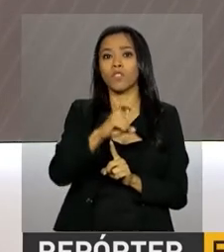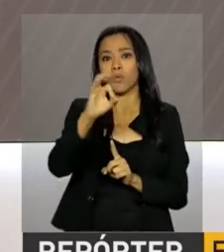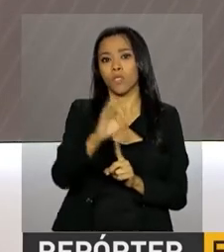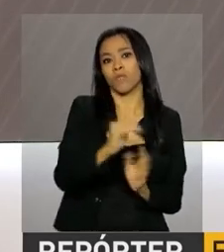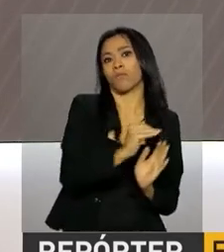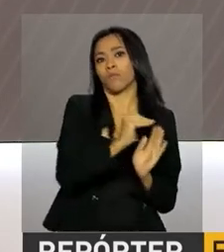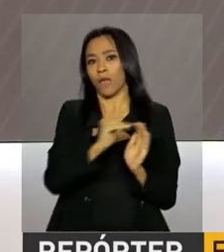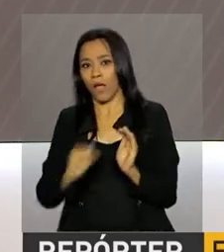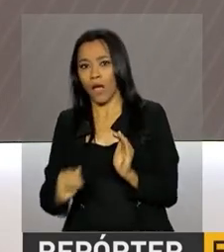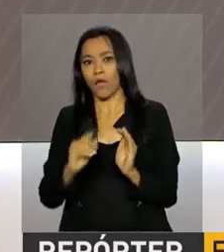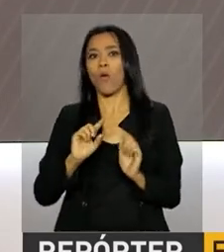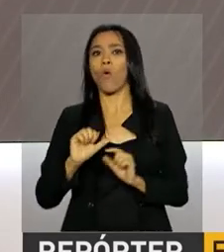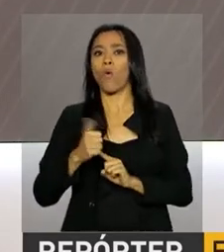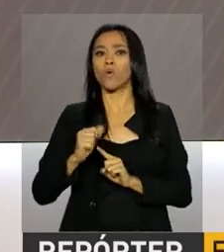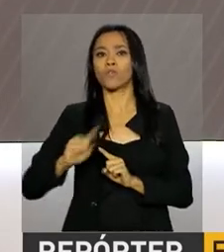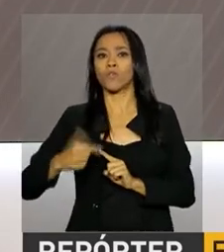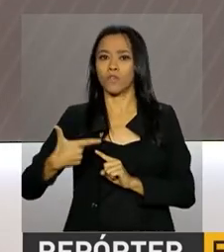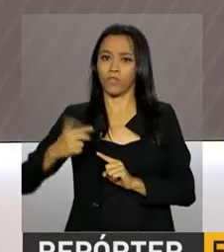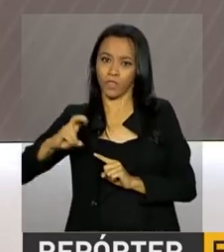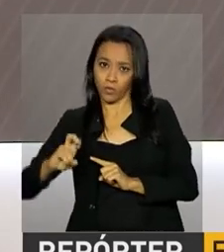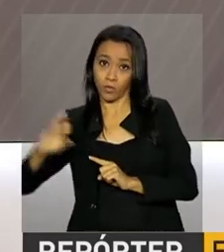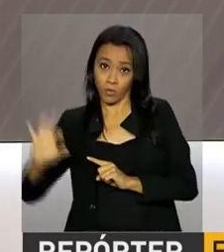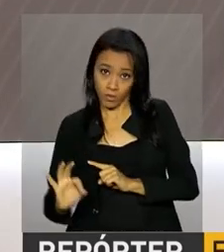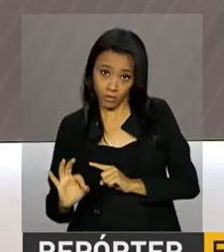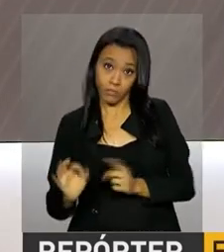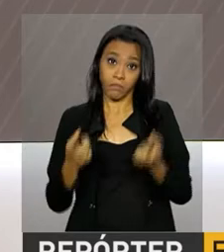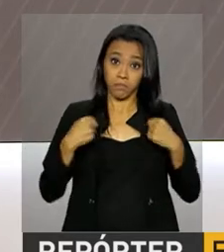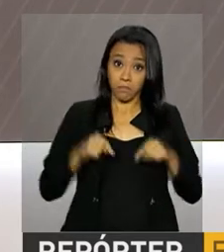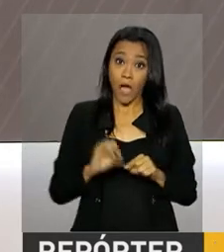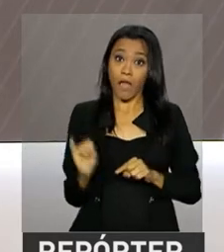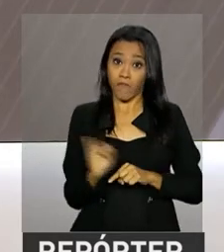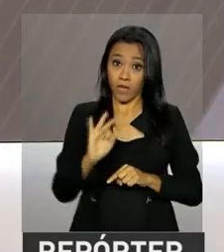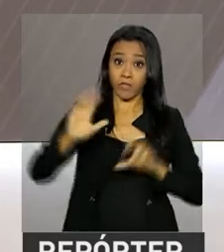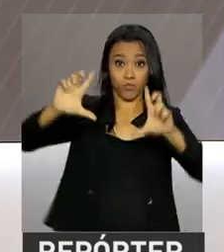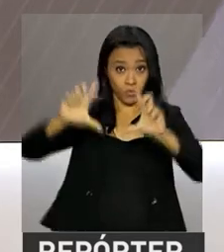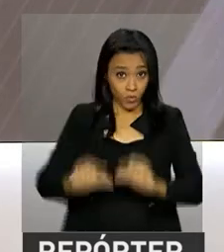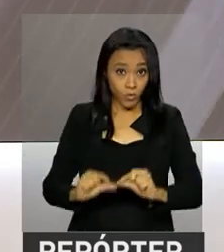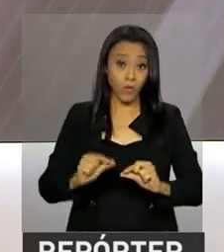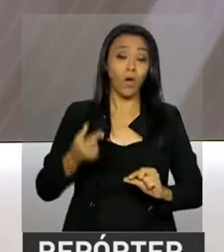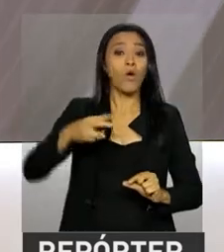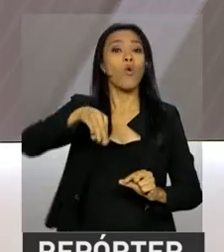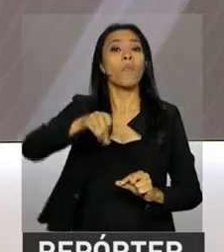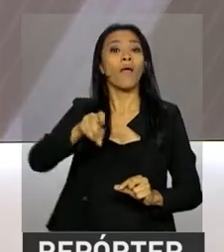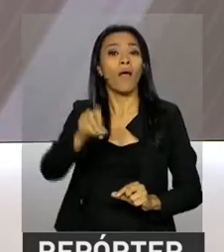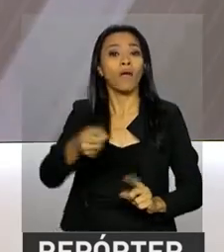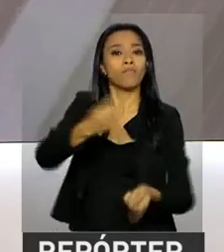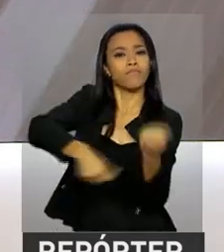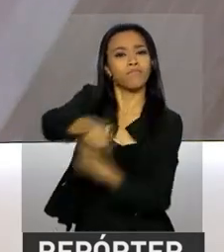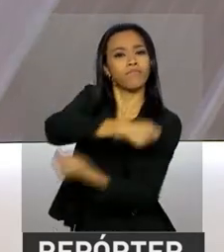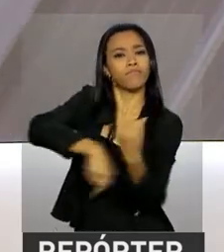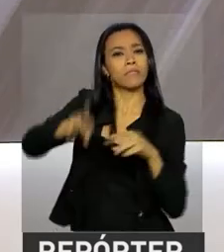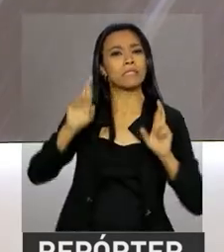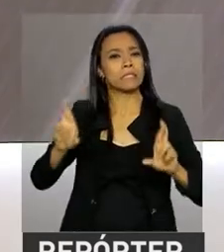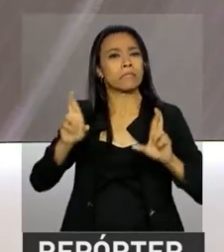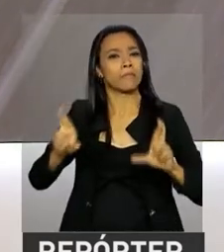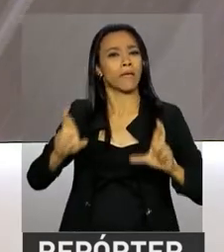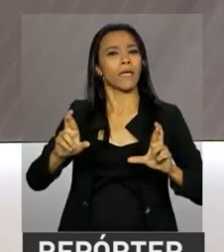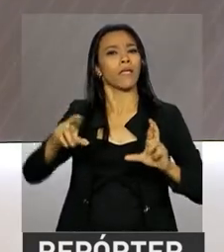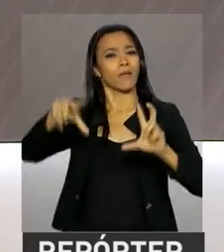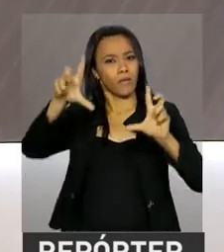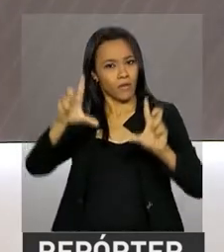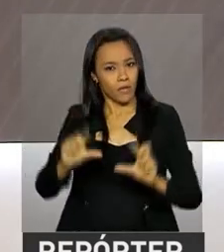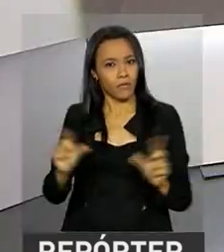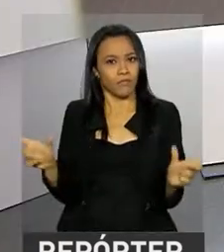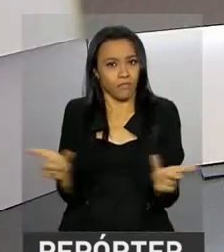cento para 11,25 por cento com a inflação em queda o mercado financeiro espera uma redução cada vez maior da